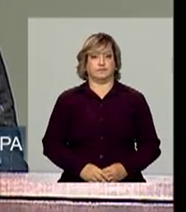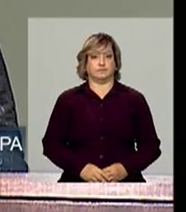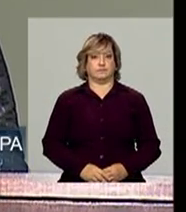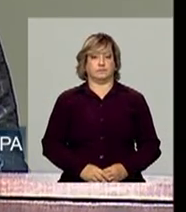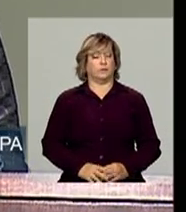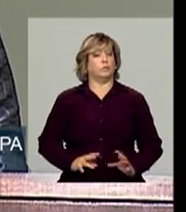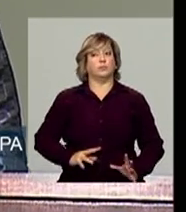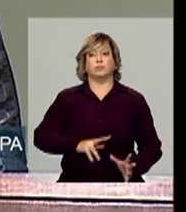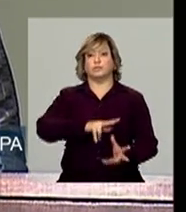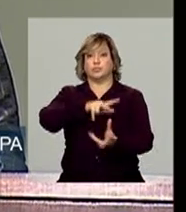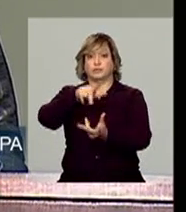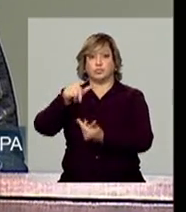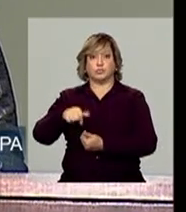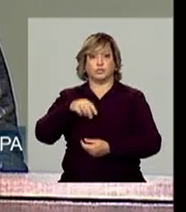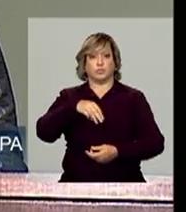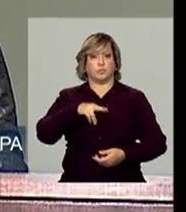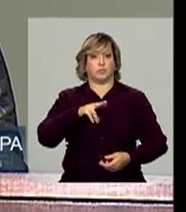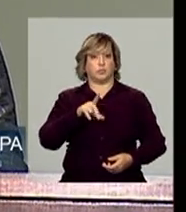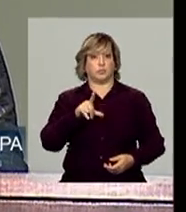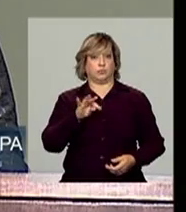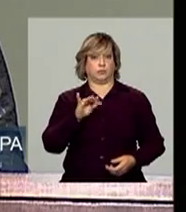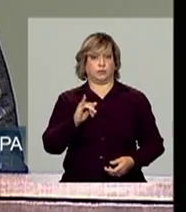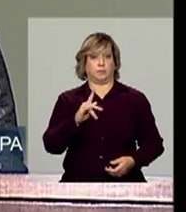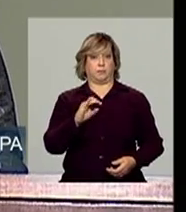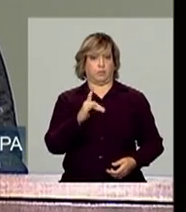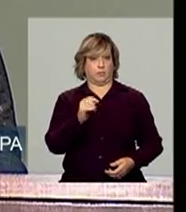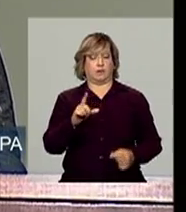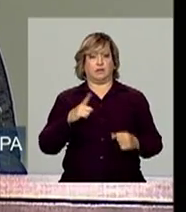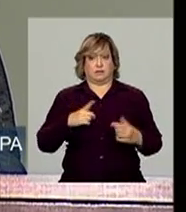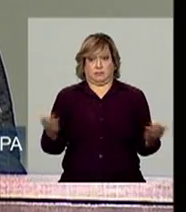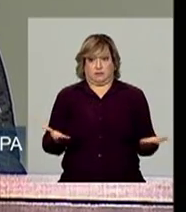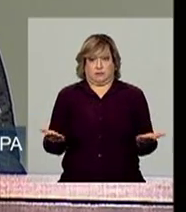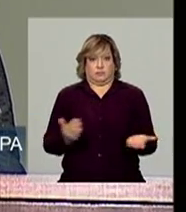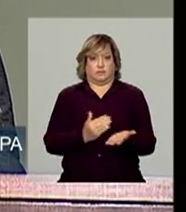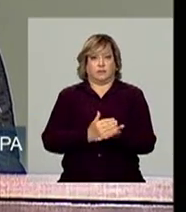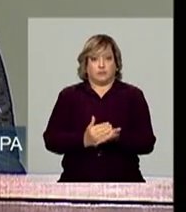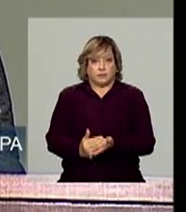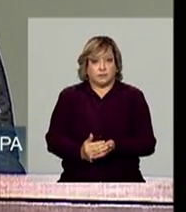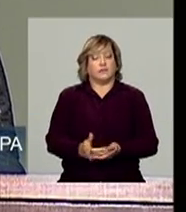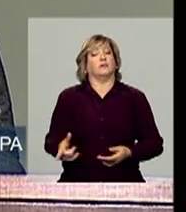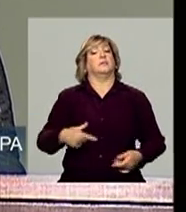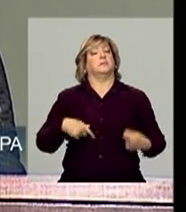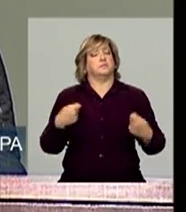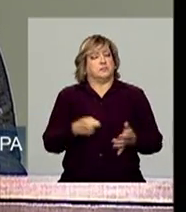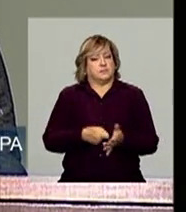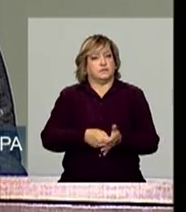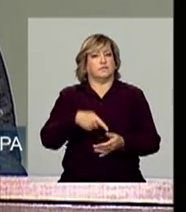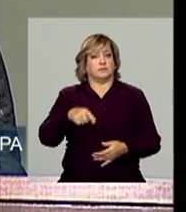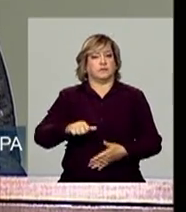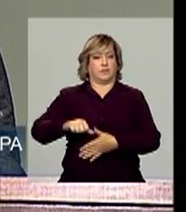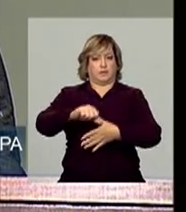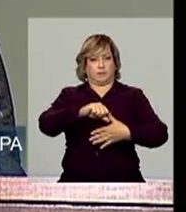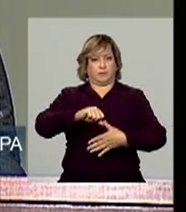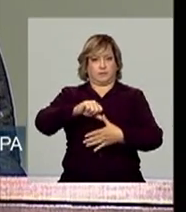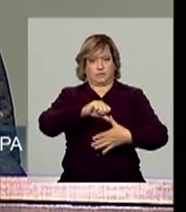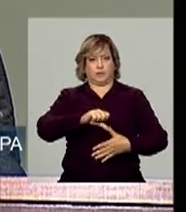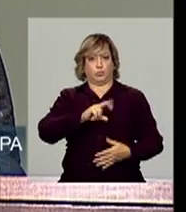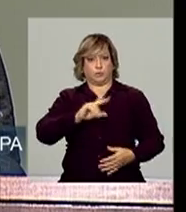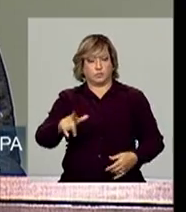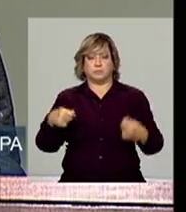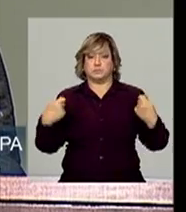O mundo multipolar que está se desenhando exige que a América do Sul dê uma